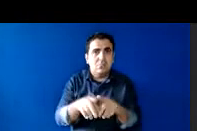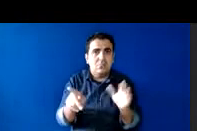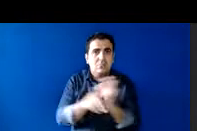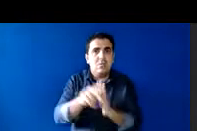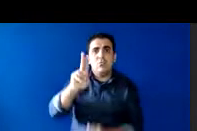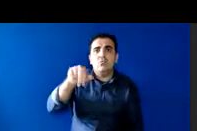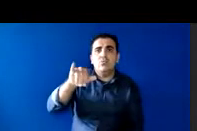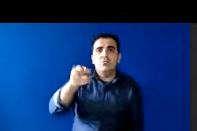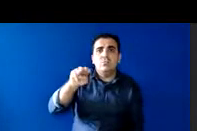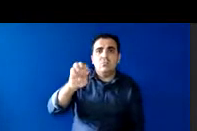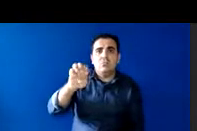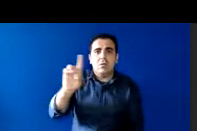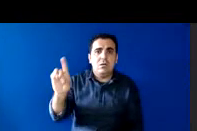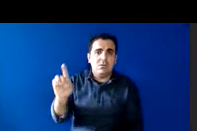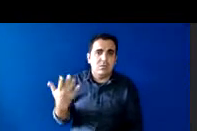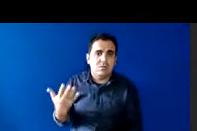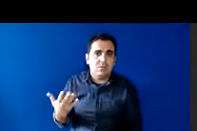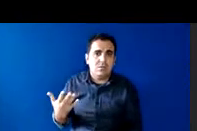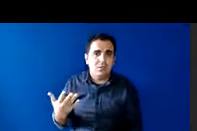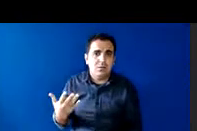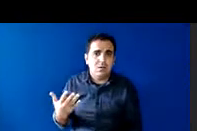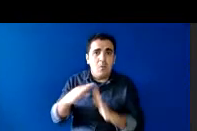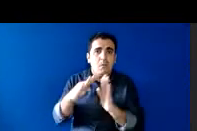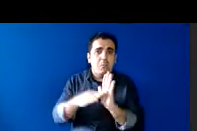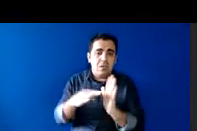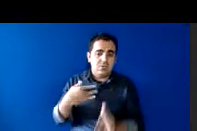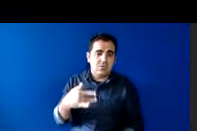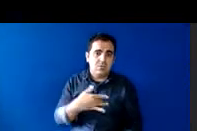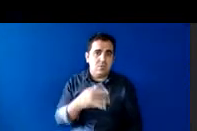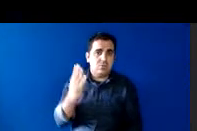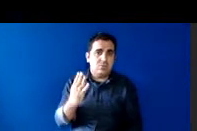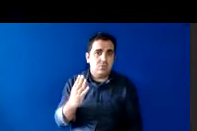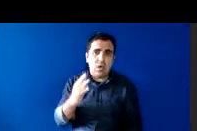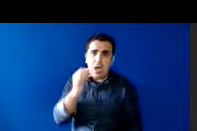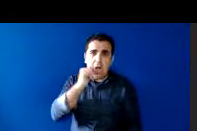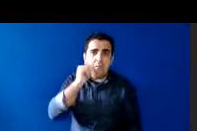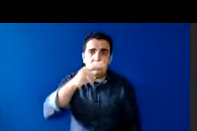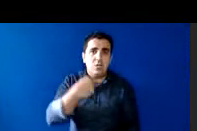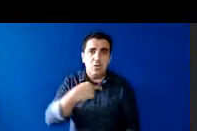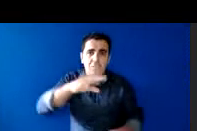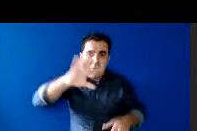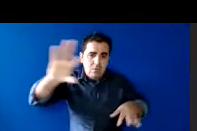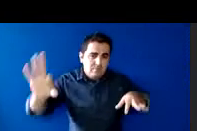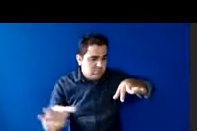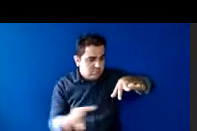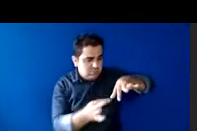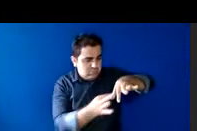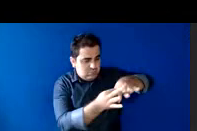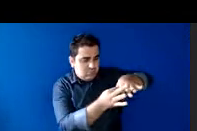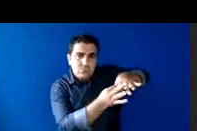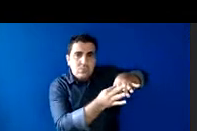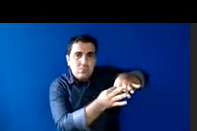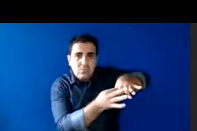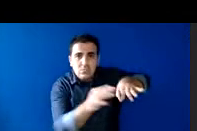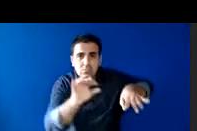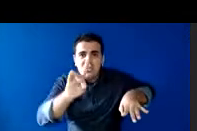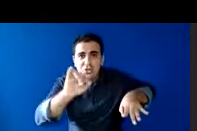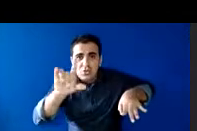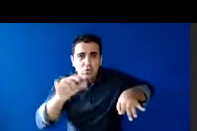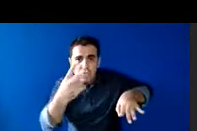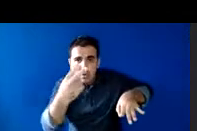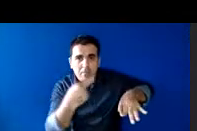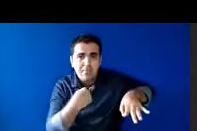Unimed, ela não possa inserir no seu próprio útero, né, assim, não ela